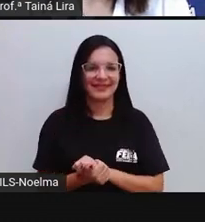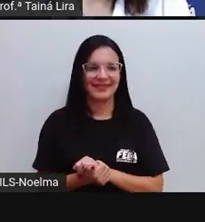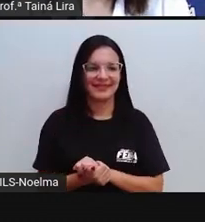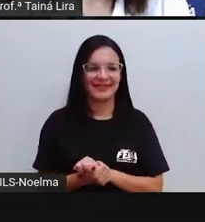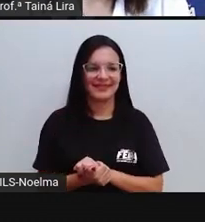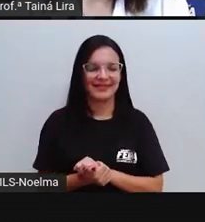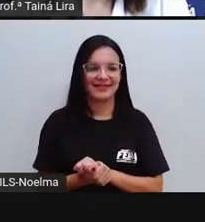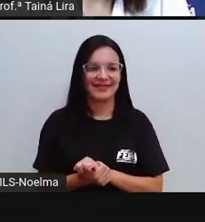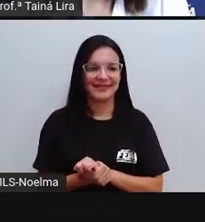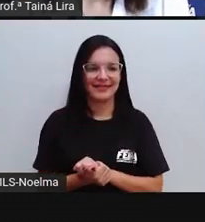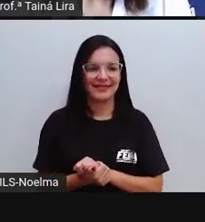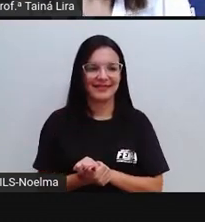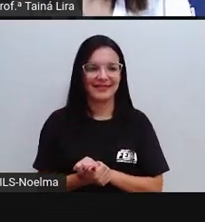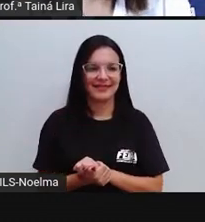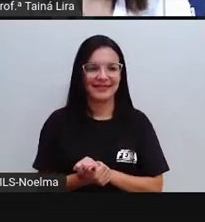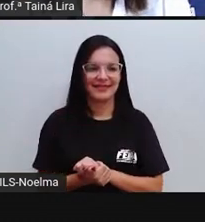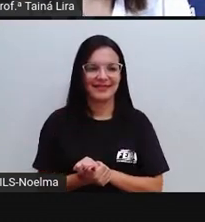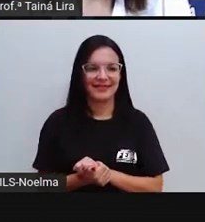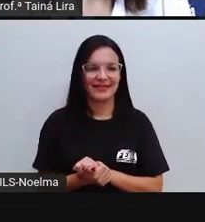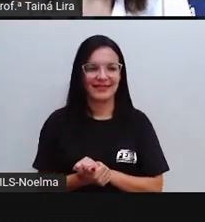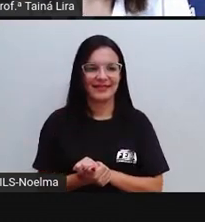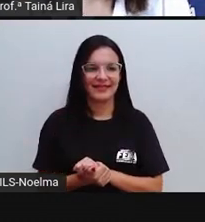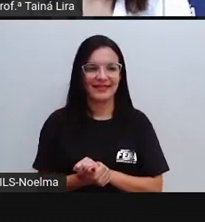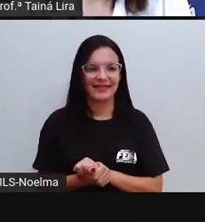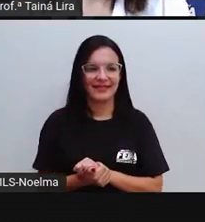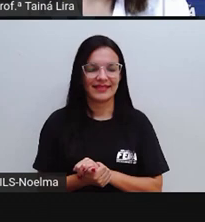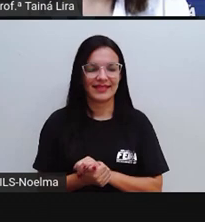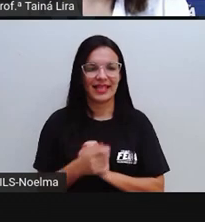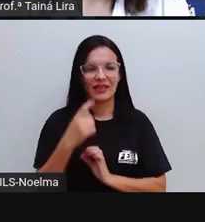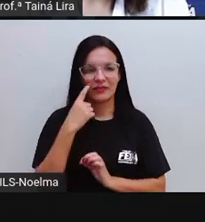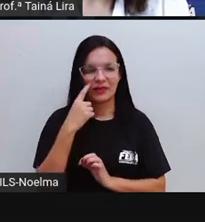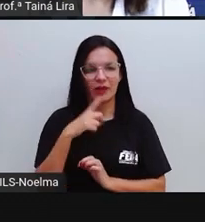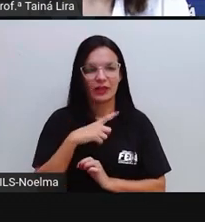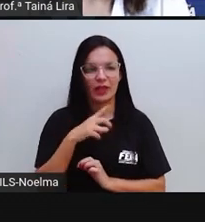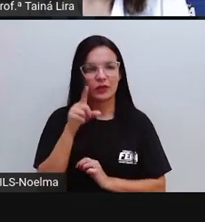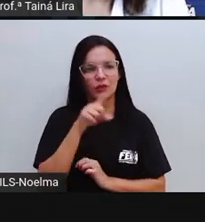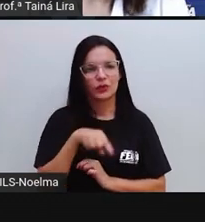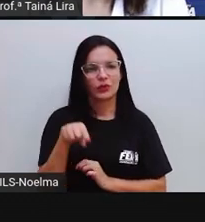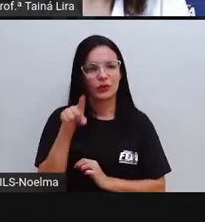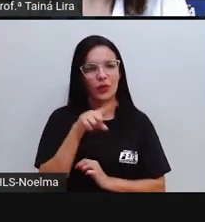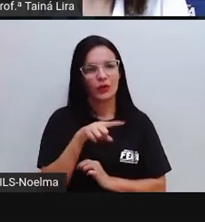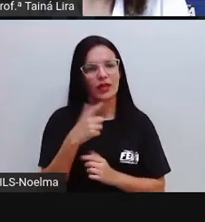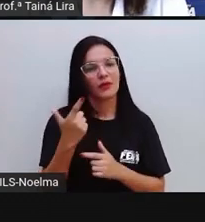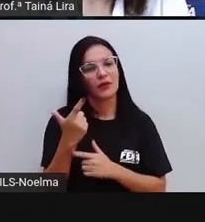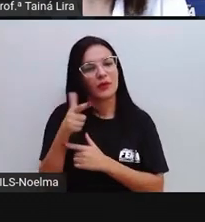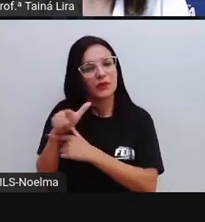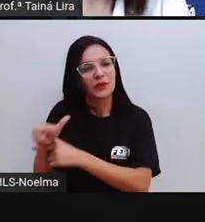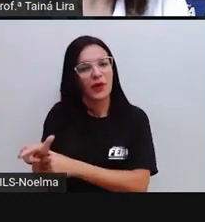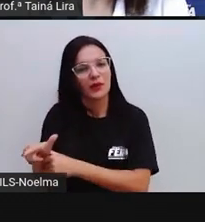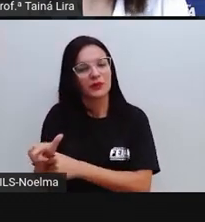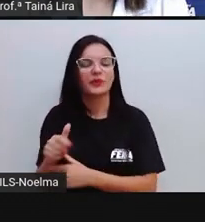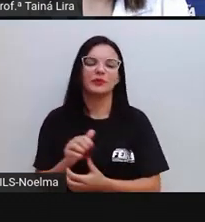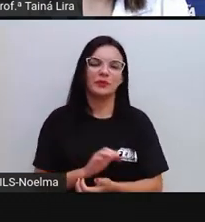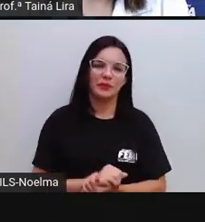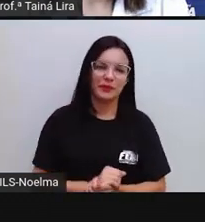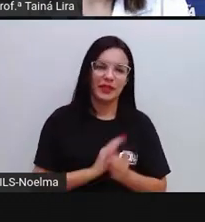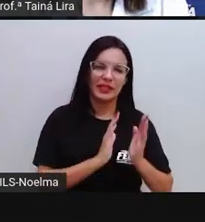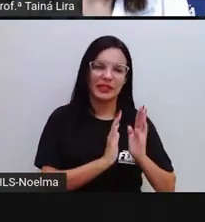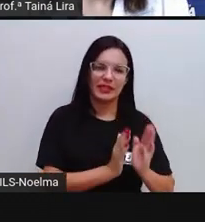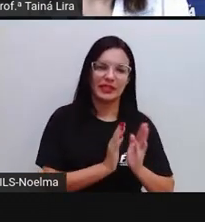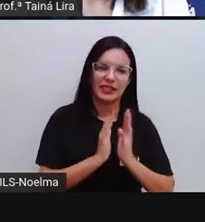Um, dois, três. Em seguida, eu coloquei dois círculos. Agora, eu já estou repetindo. Eu coloco